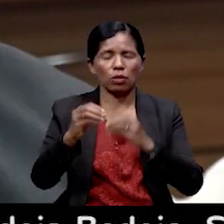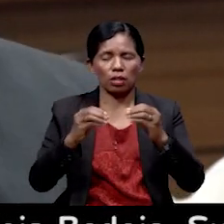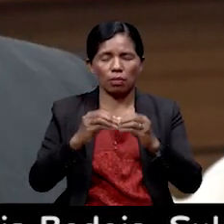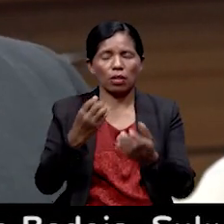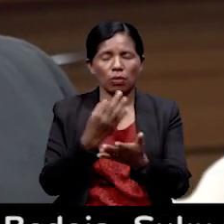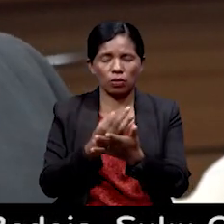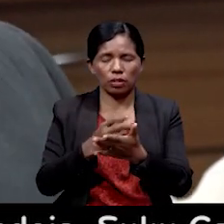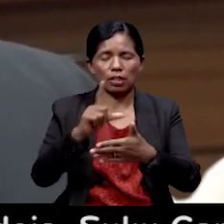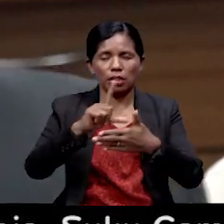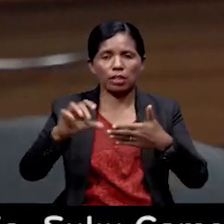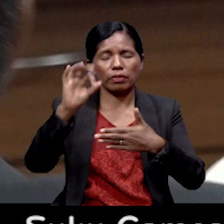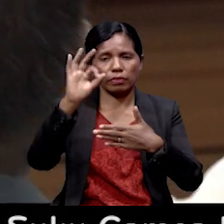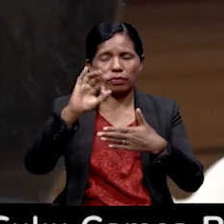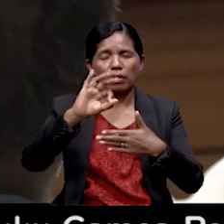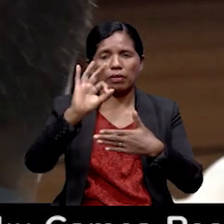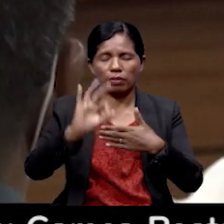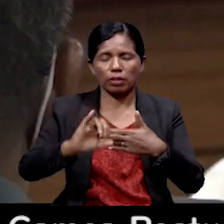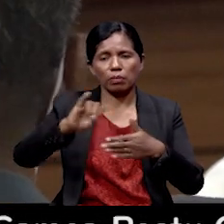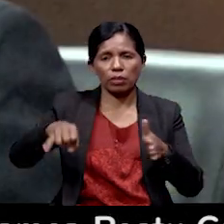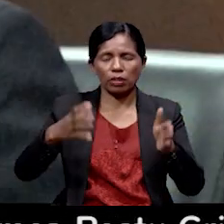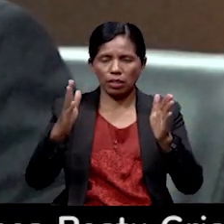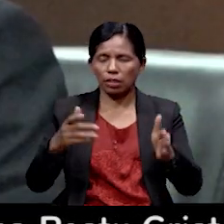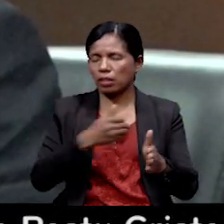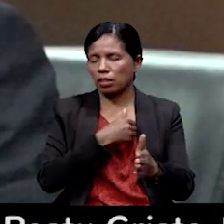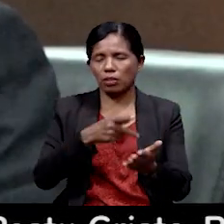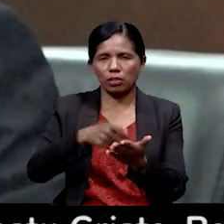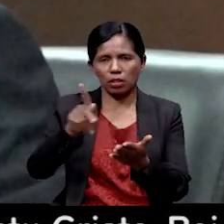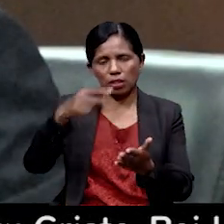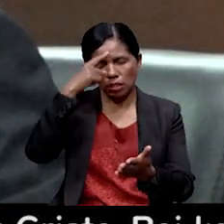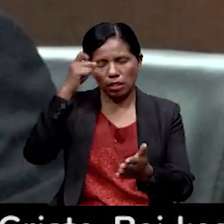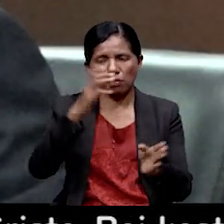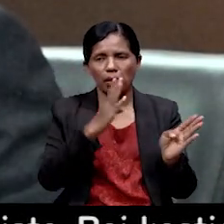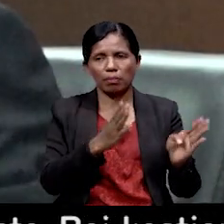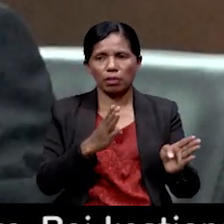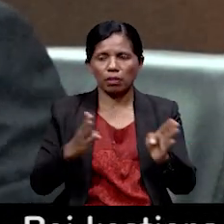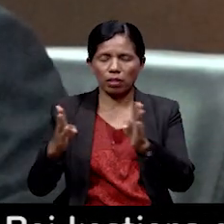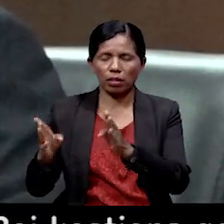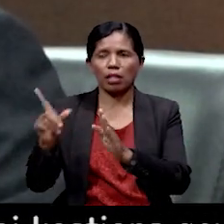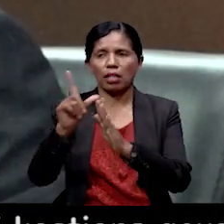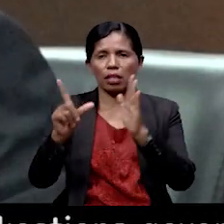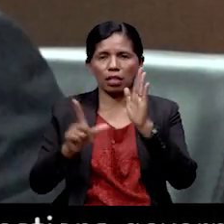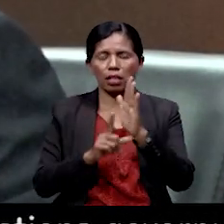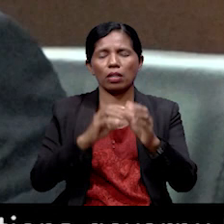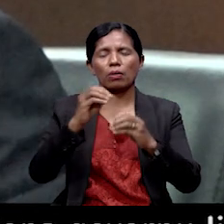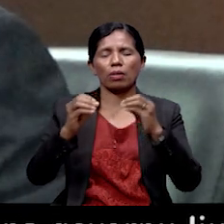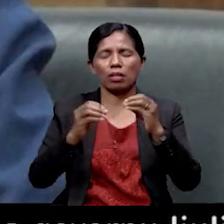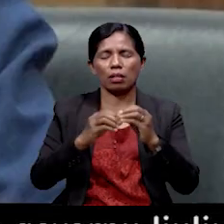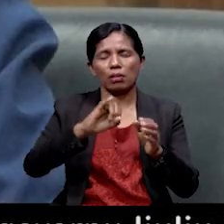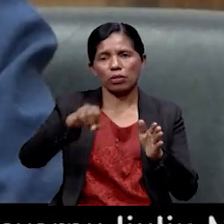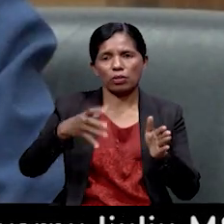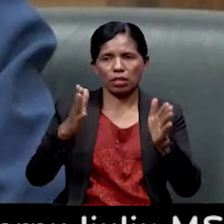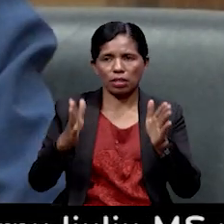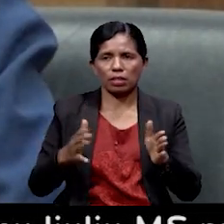o jornalista Sira Se o que ele rala o pagamento Tamba iria fazer preparação Decreto-lei Conaba jornalista Nian